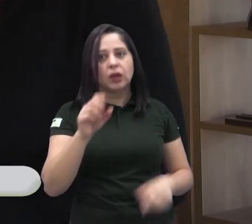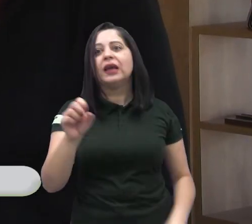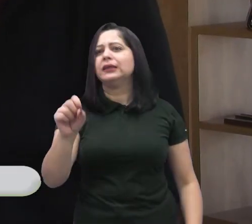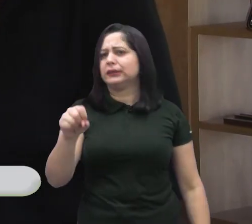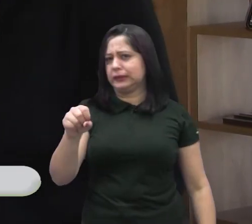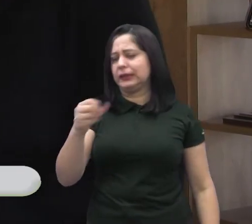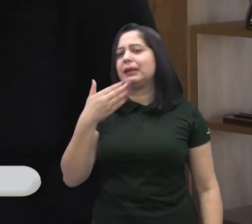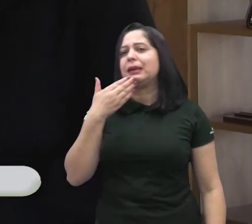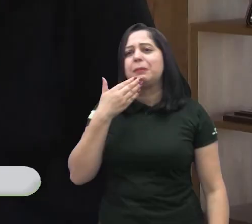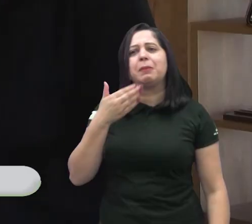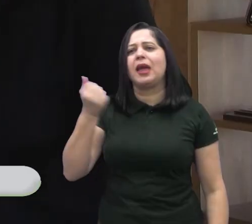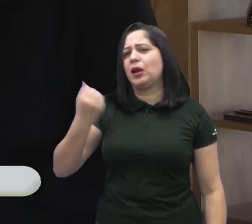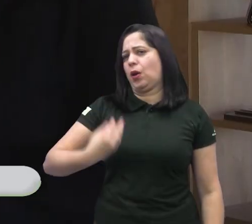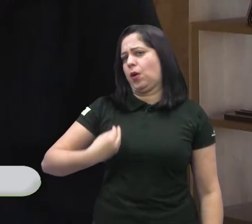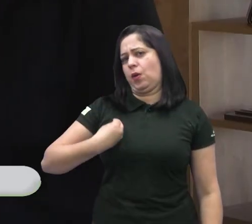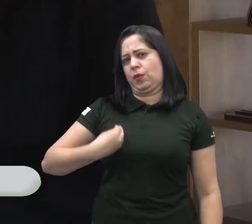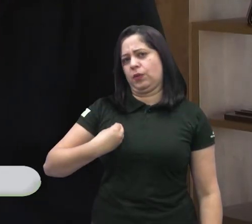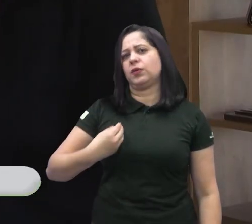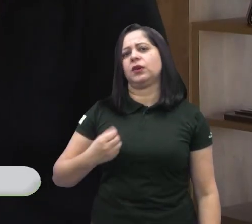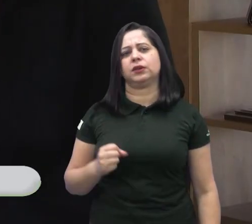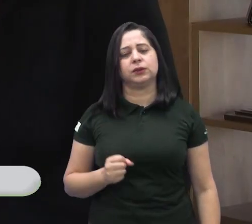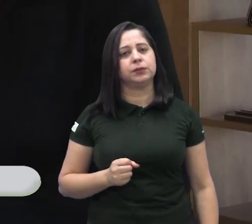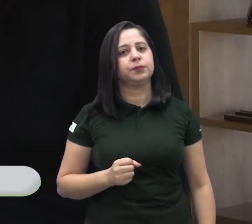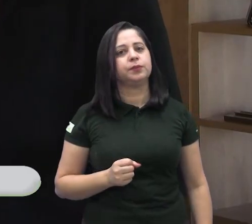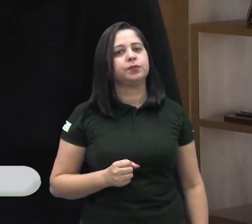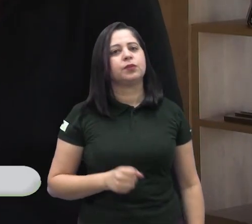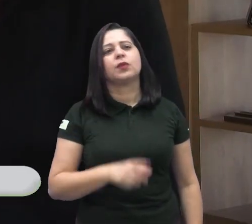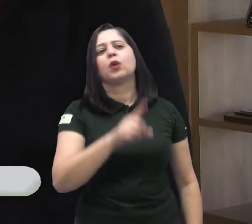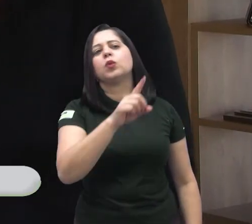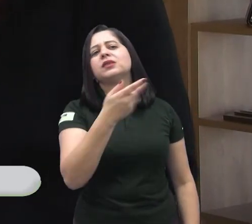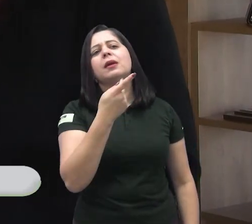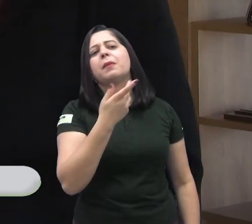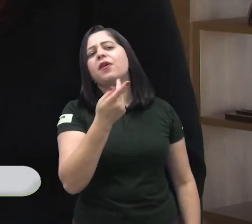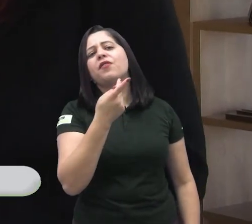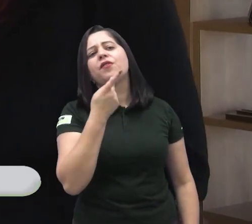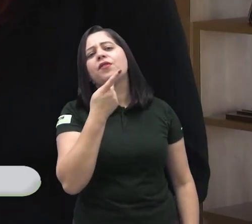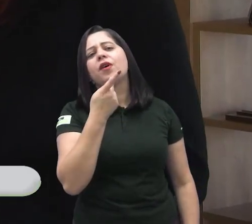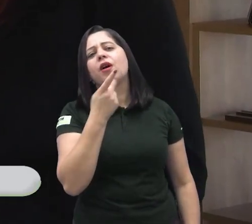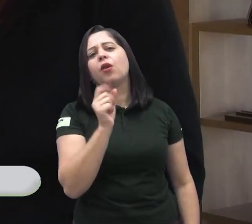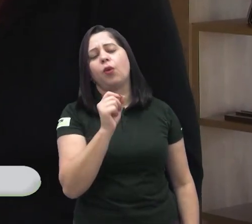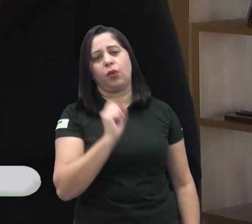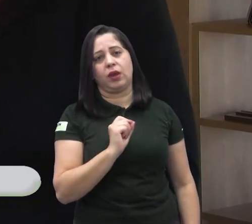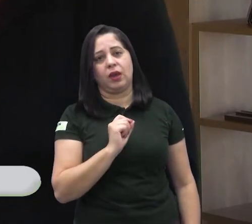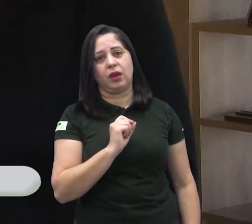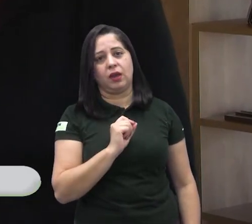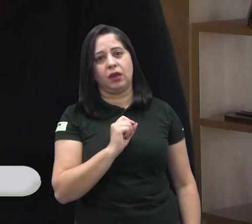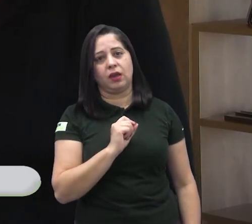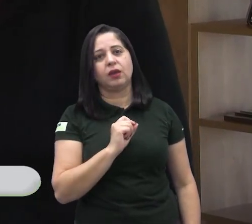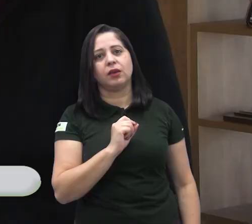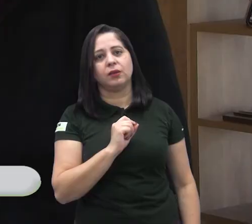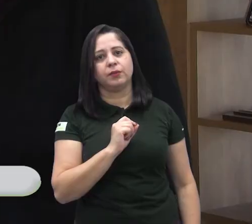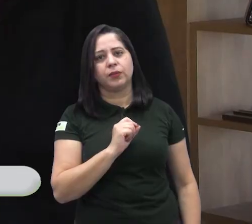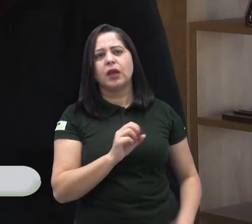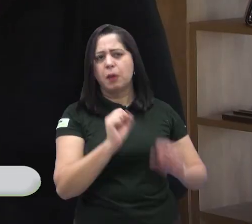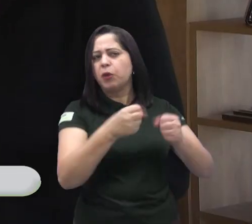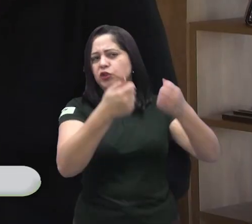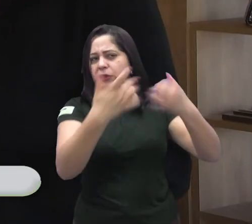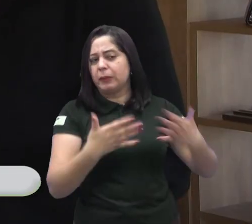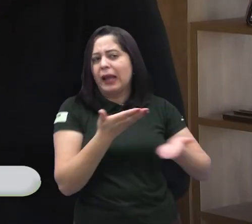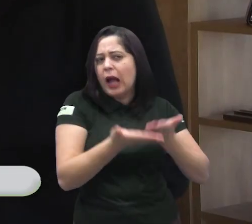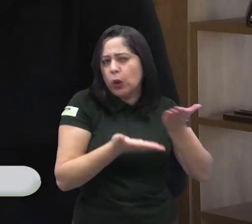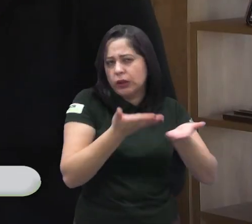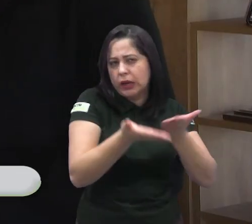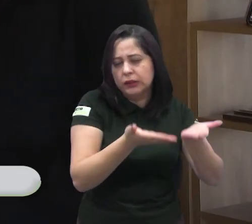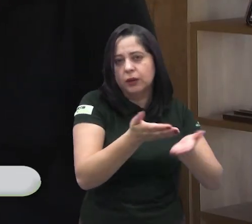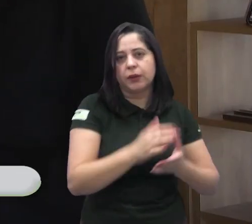dia a dia? Melhora bastante a qualidade de vida. E você falou para mim nos bastidores que está com um novo procedimento aí para